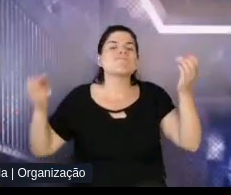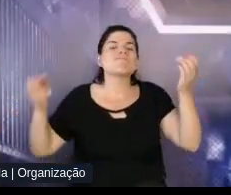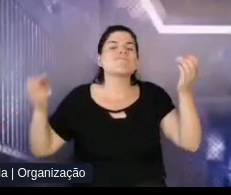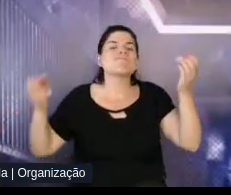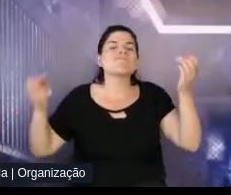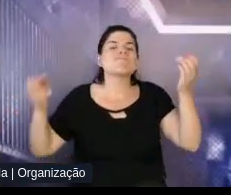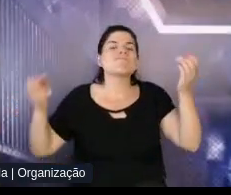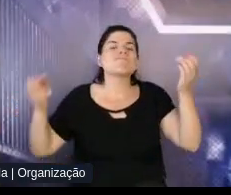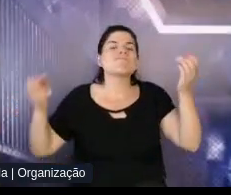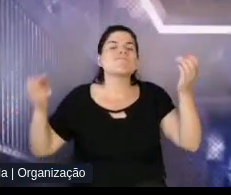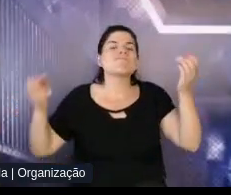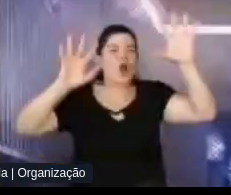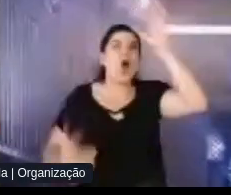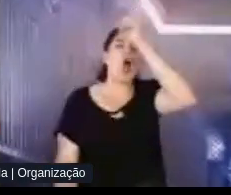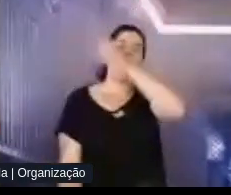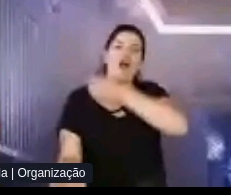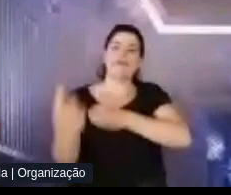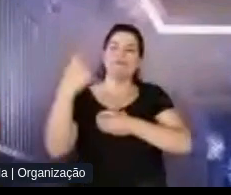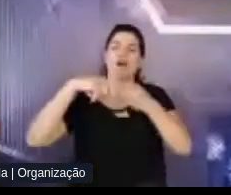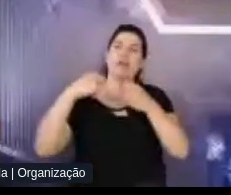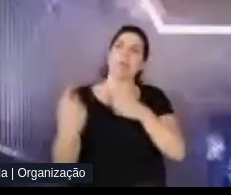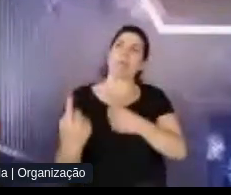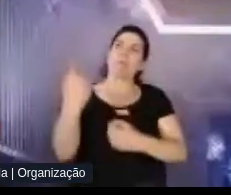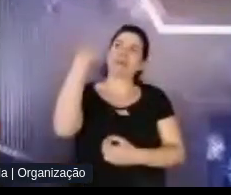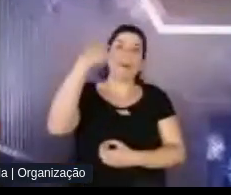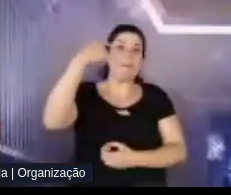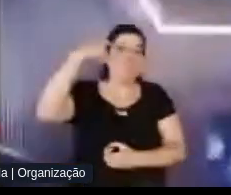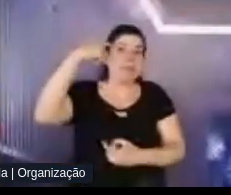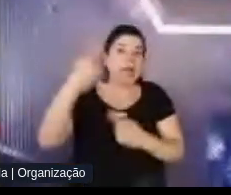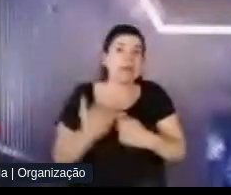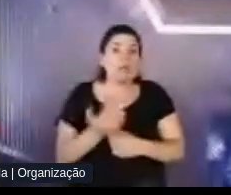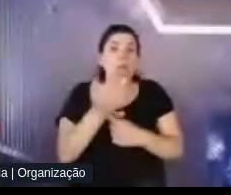viajar um pouco quando a gente pensa no assunto tecnologia.